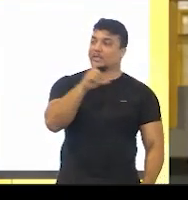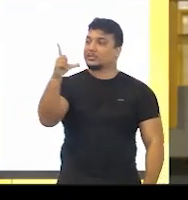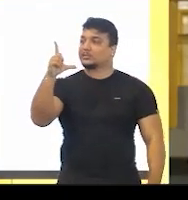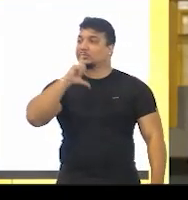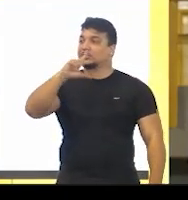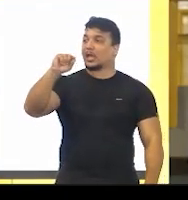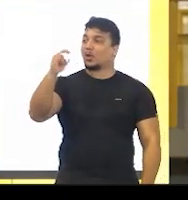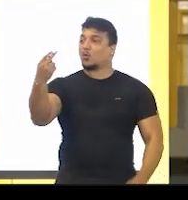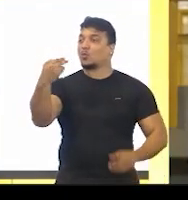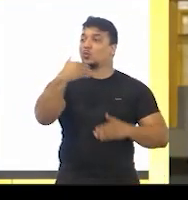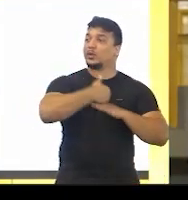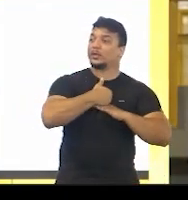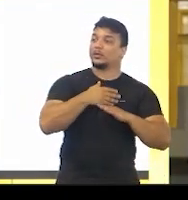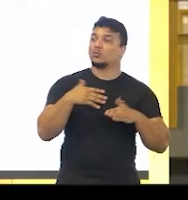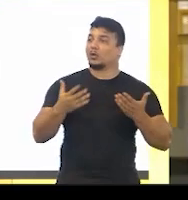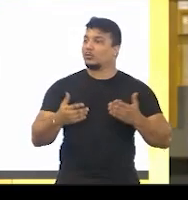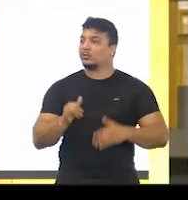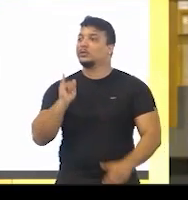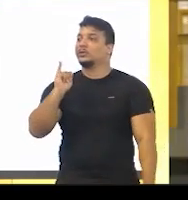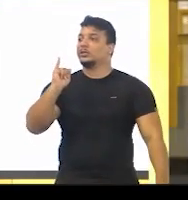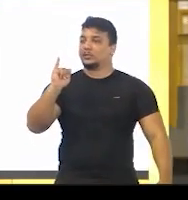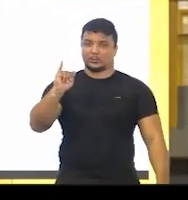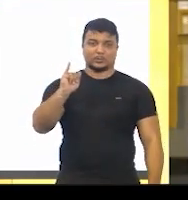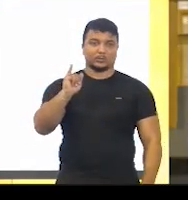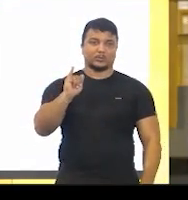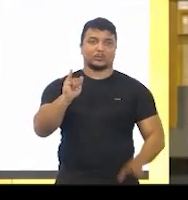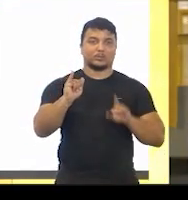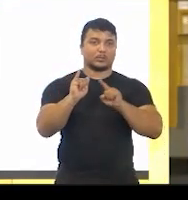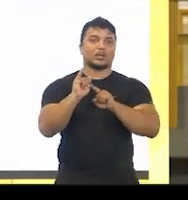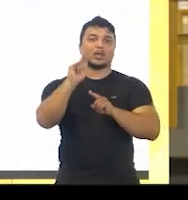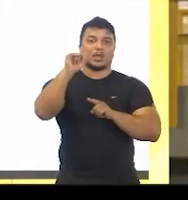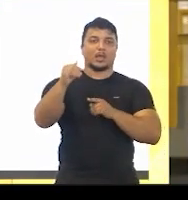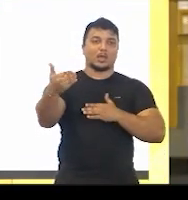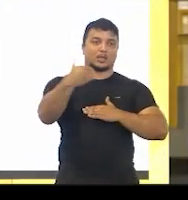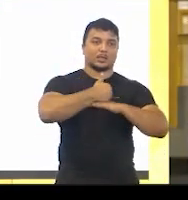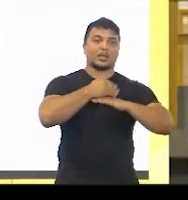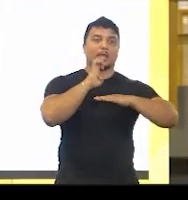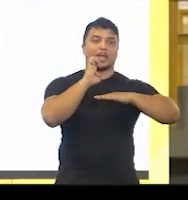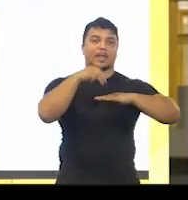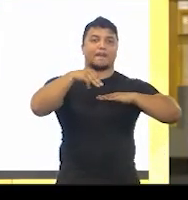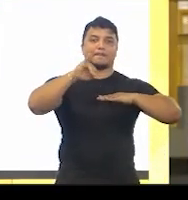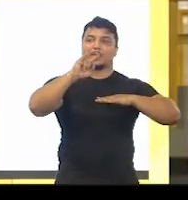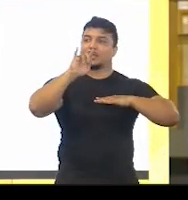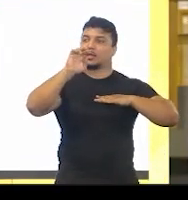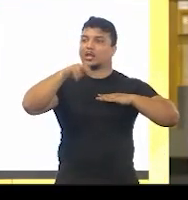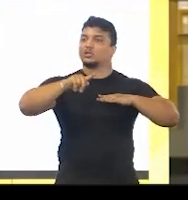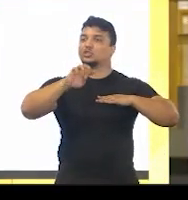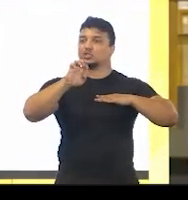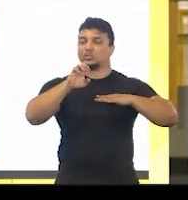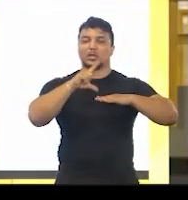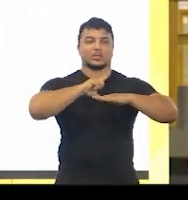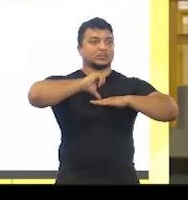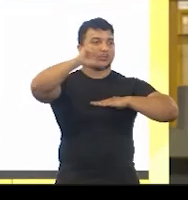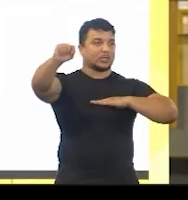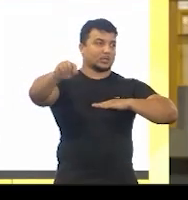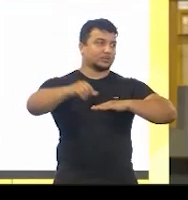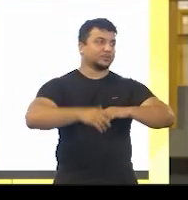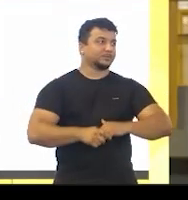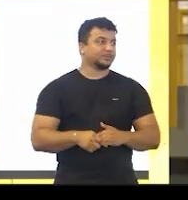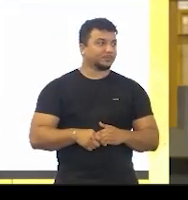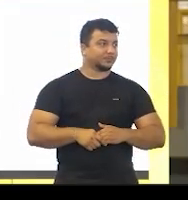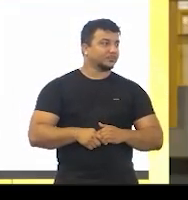que sai? I é o que entra. Emigrante.